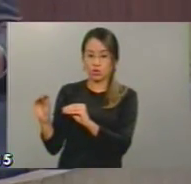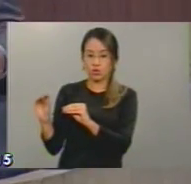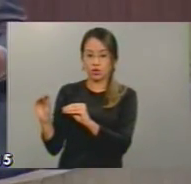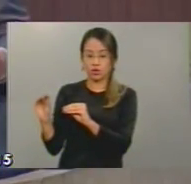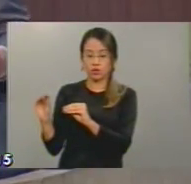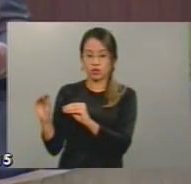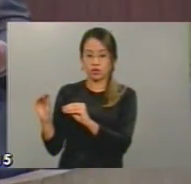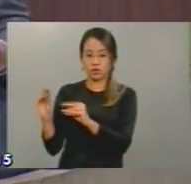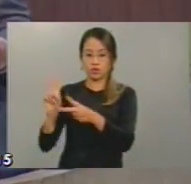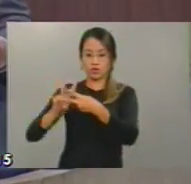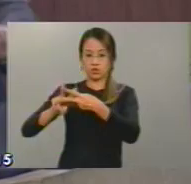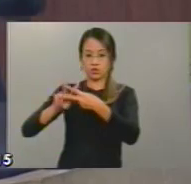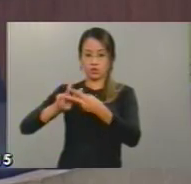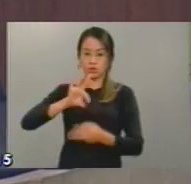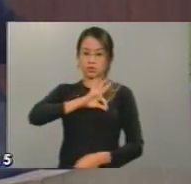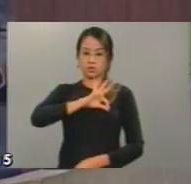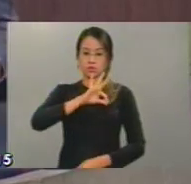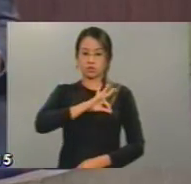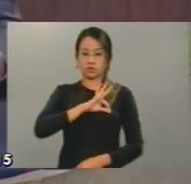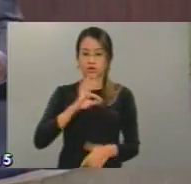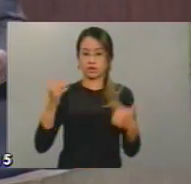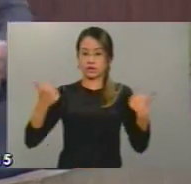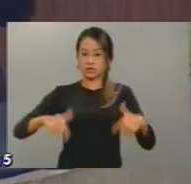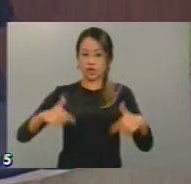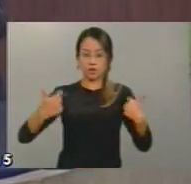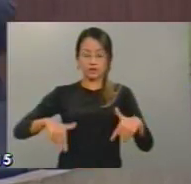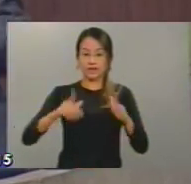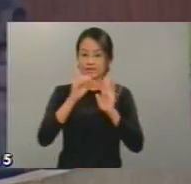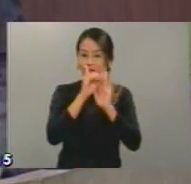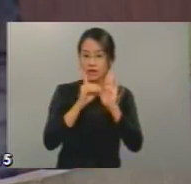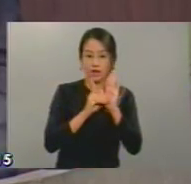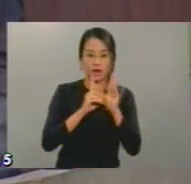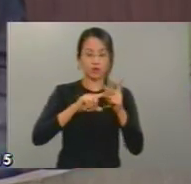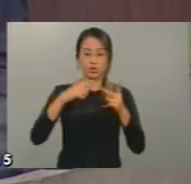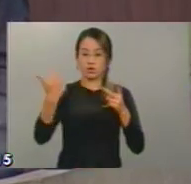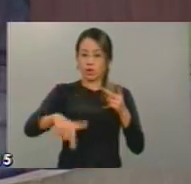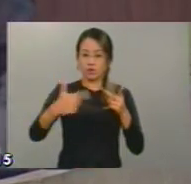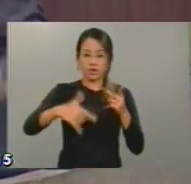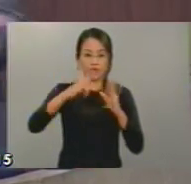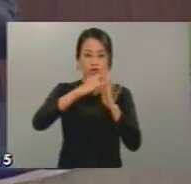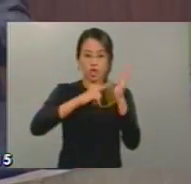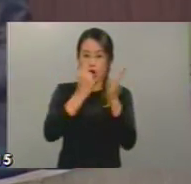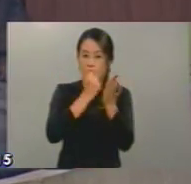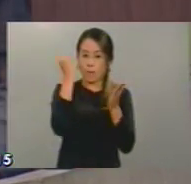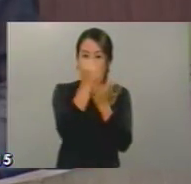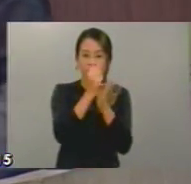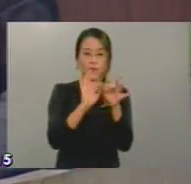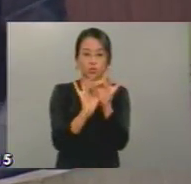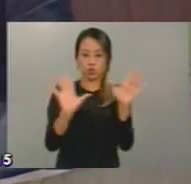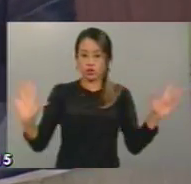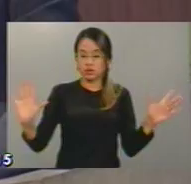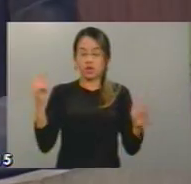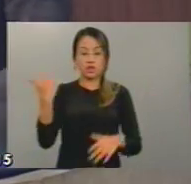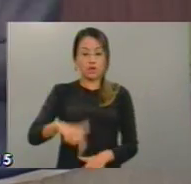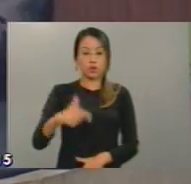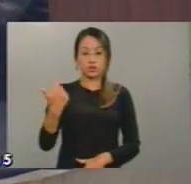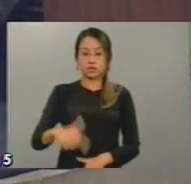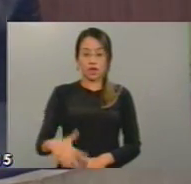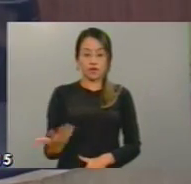sem sequer autorização judicial e sem decreto, que até agora não foi publicado, de alteração da